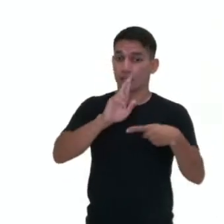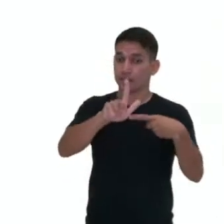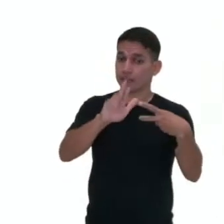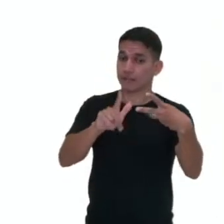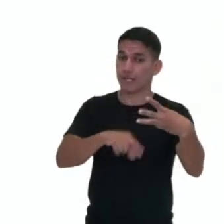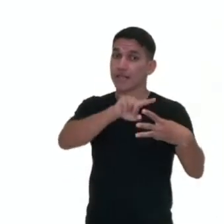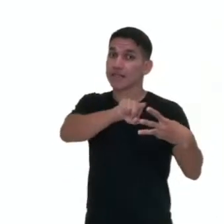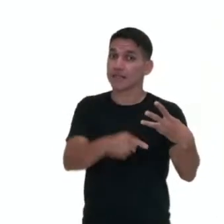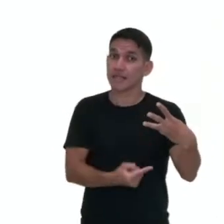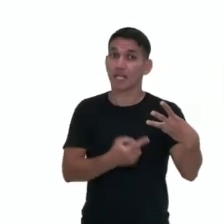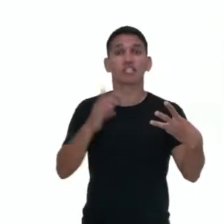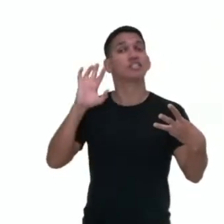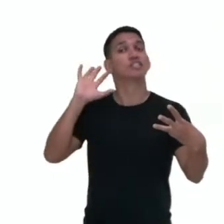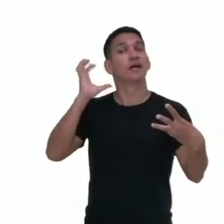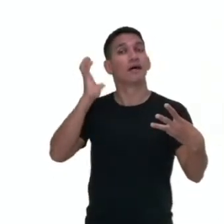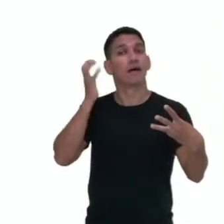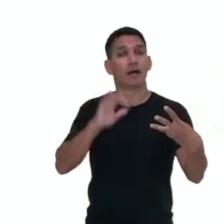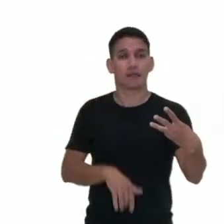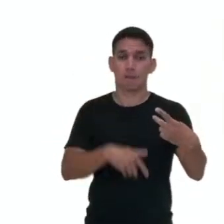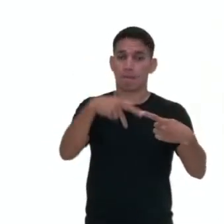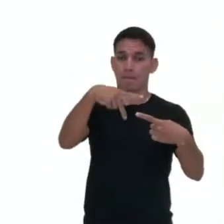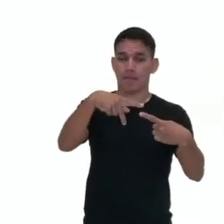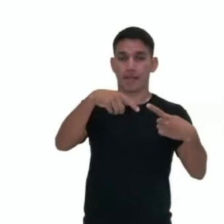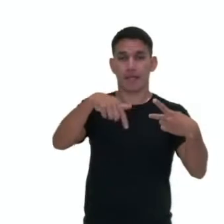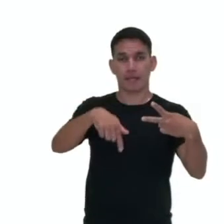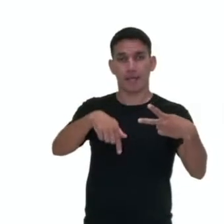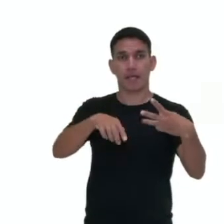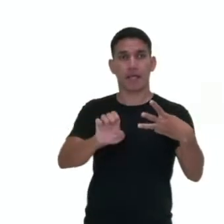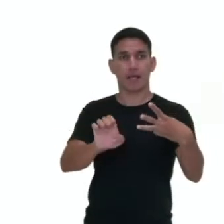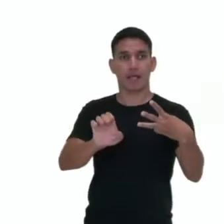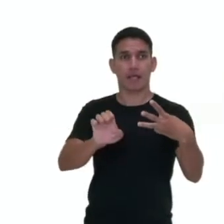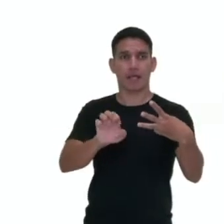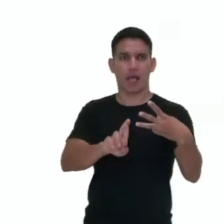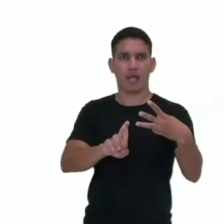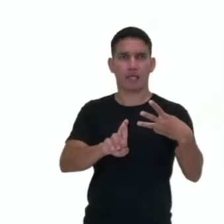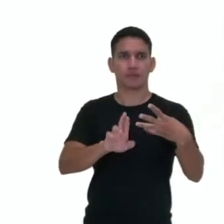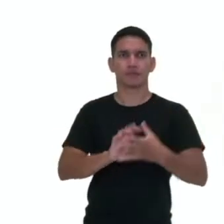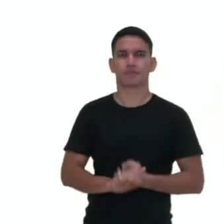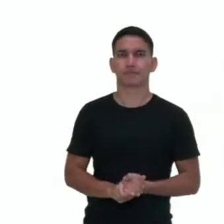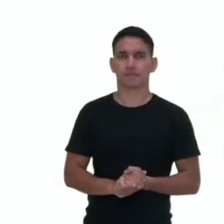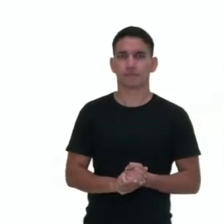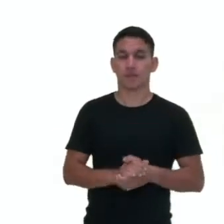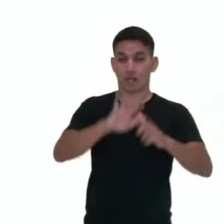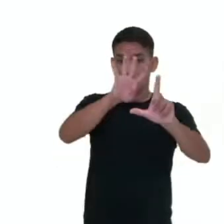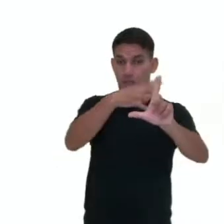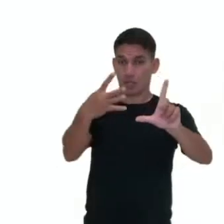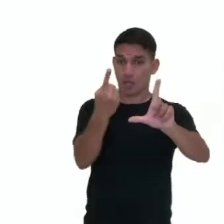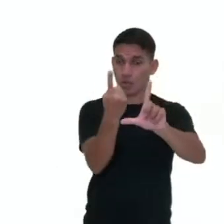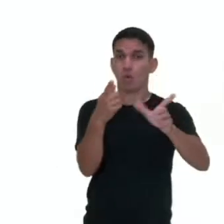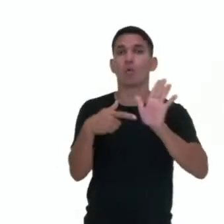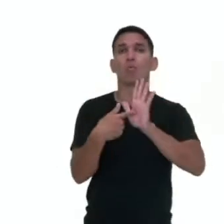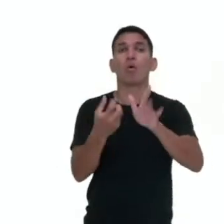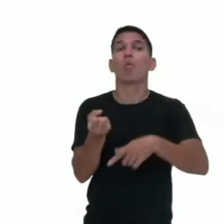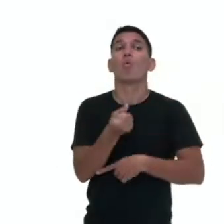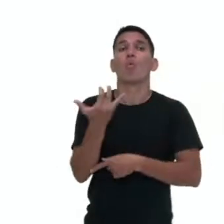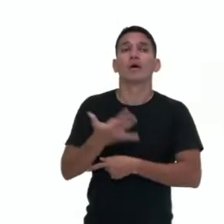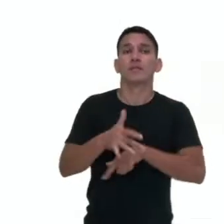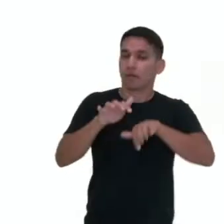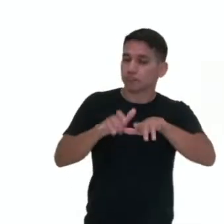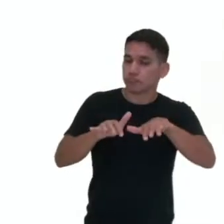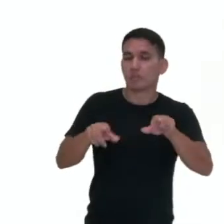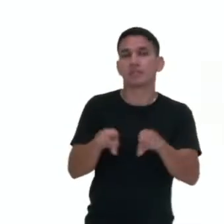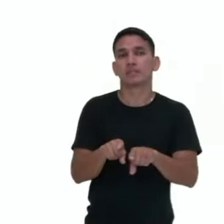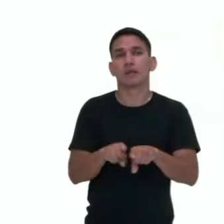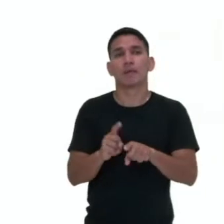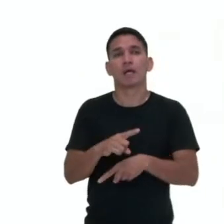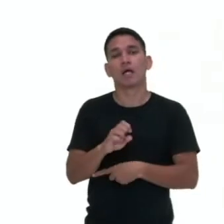de rádios, P, Q e R. A tabela 1 mostra o número de teclas e alto-falantes usados em